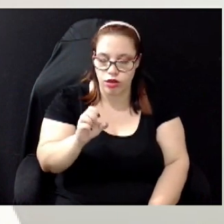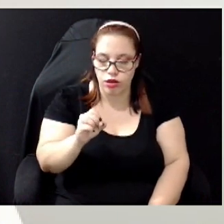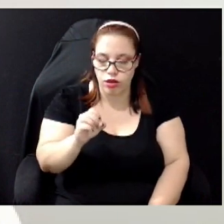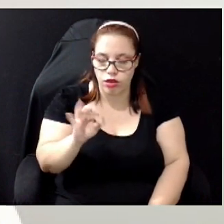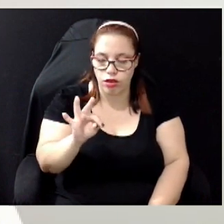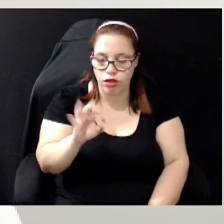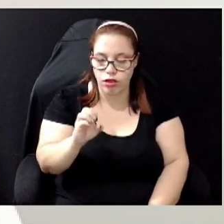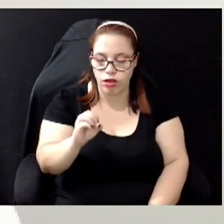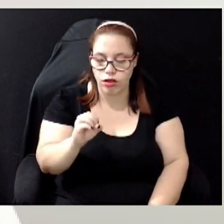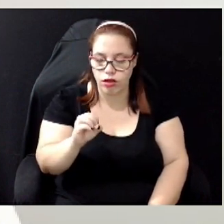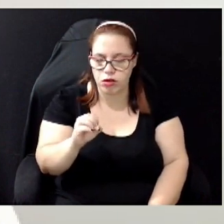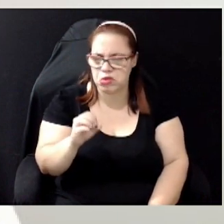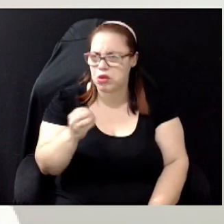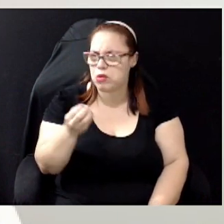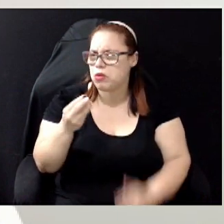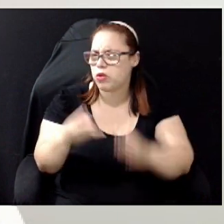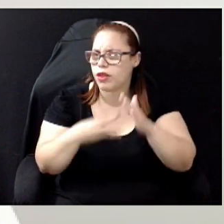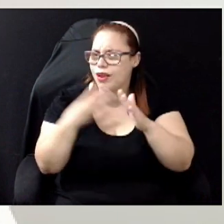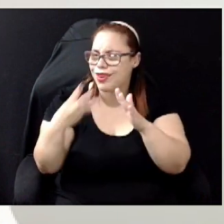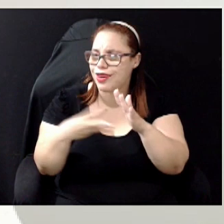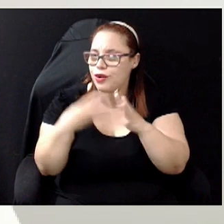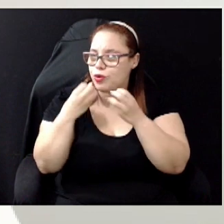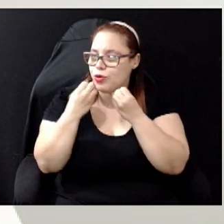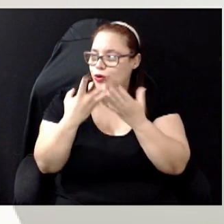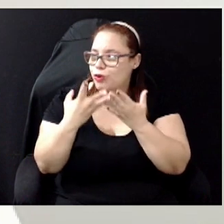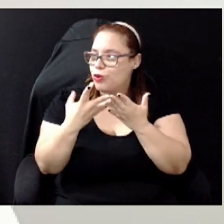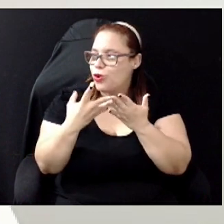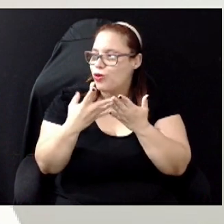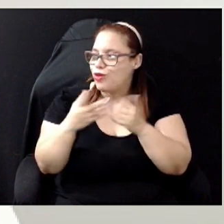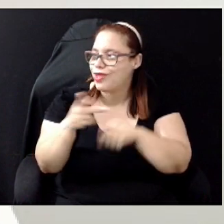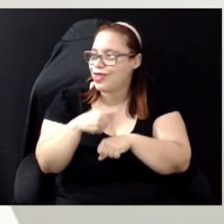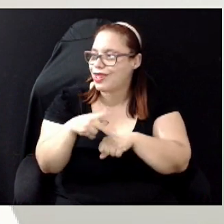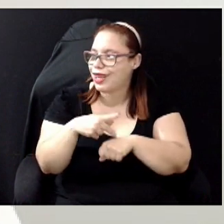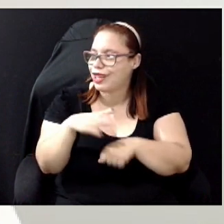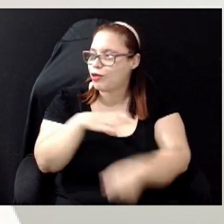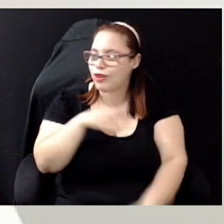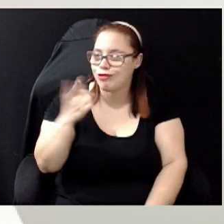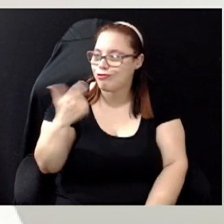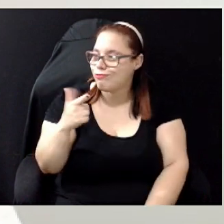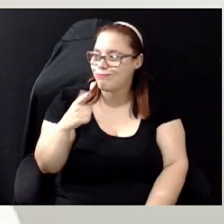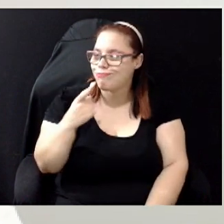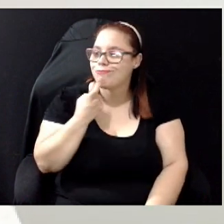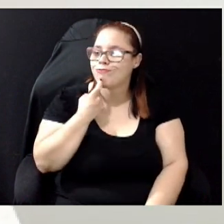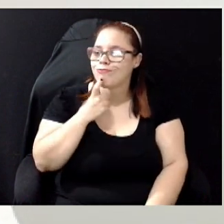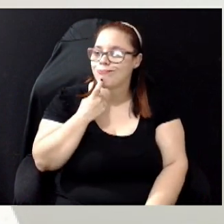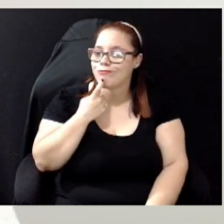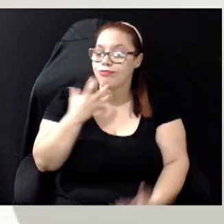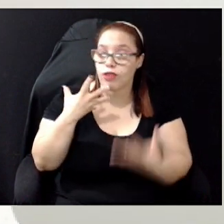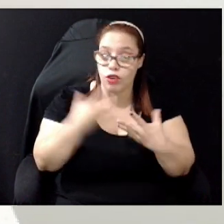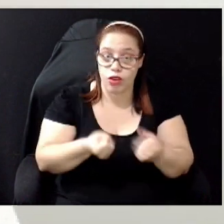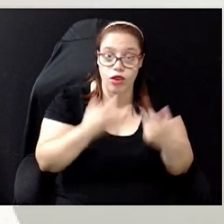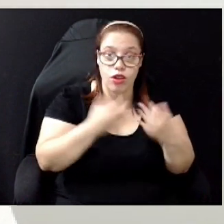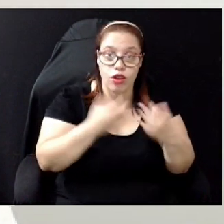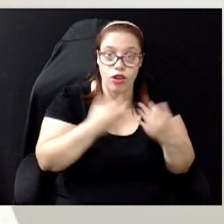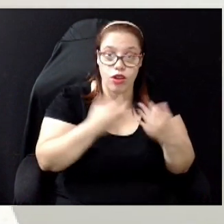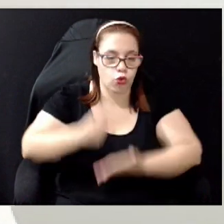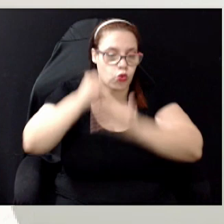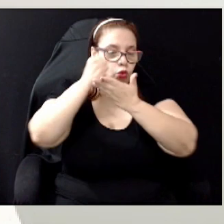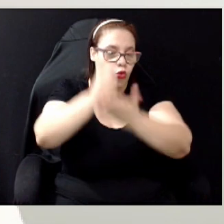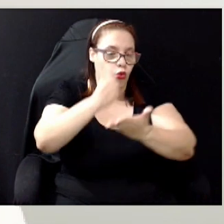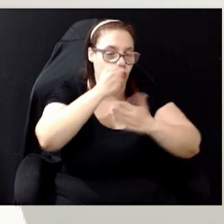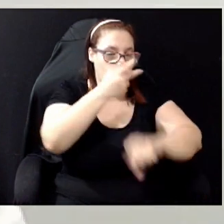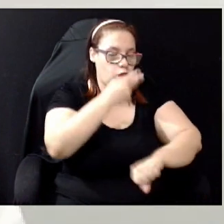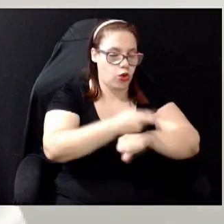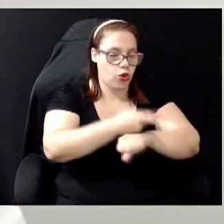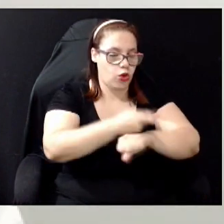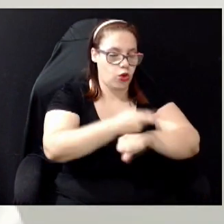sistema terciário. Isso é sensacional. Cidade nenhuma no Brasil tem isso. Por isso que Campinas ela tem recebido grandes prêmios aí.